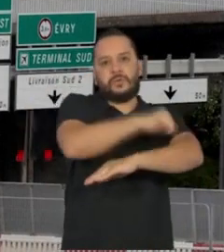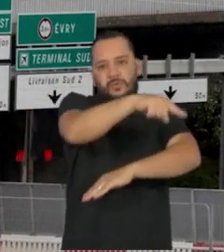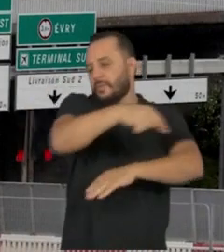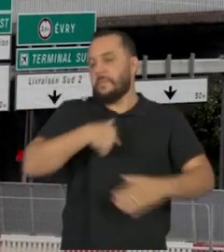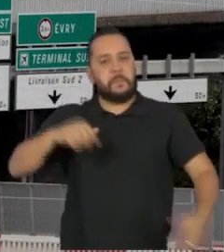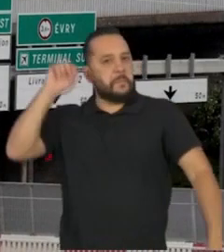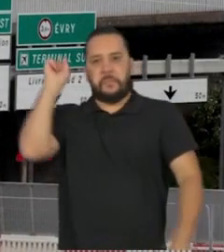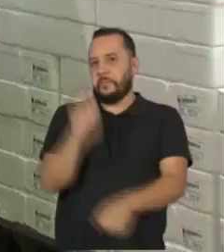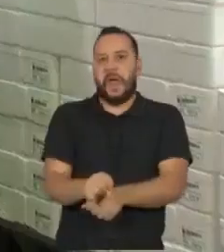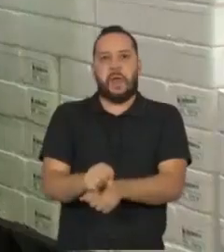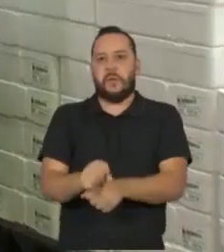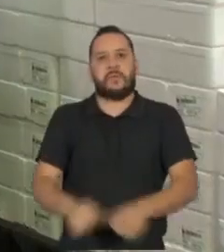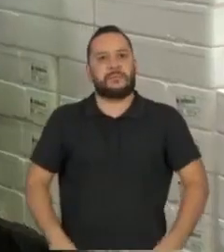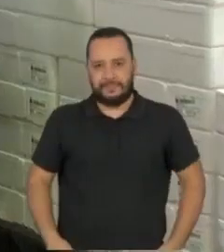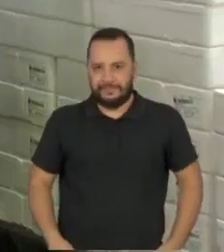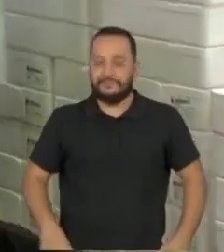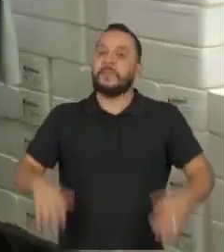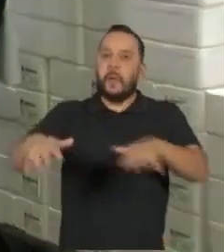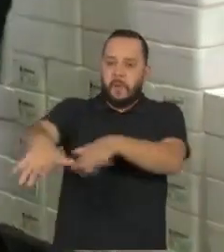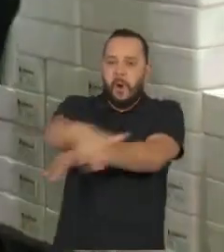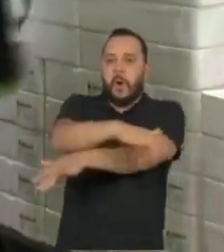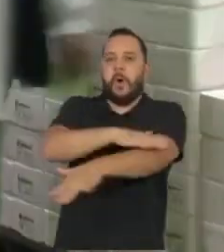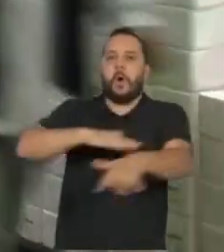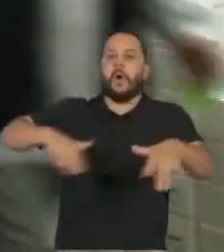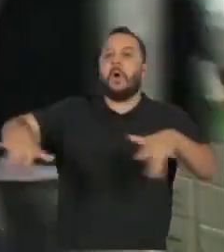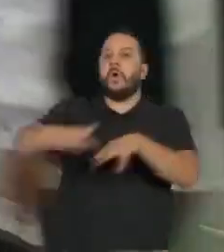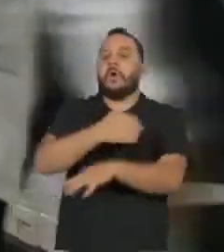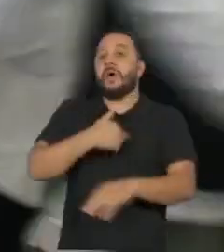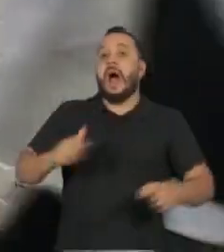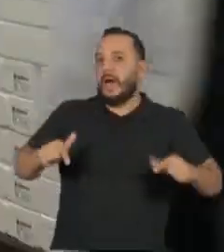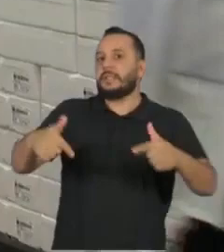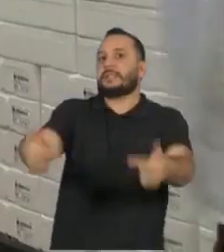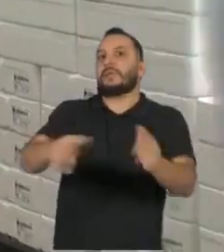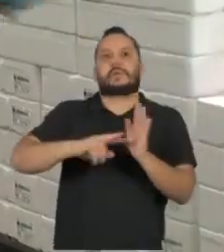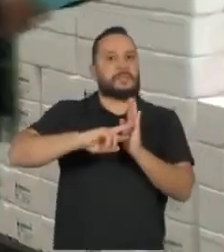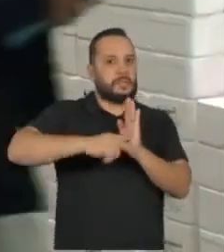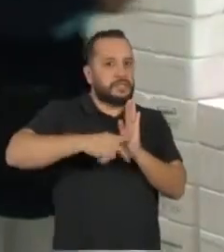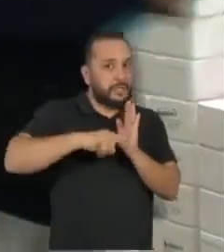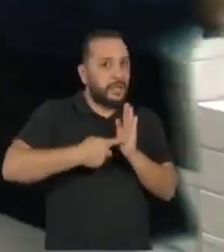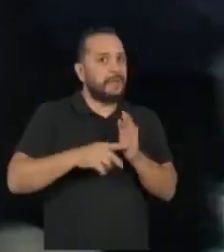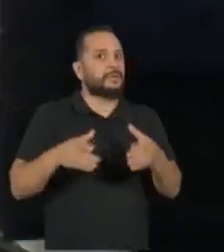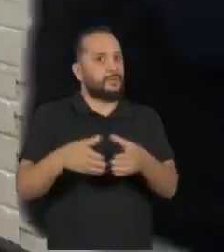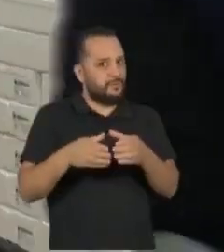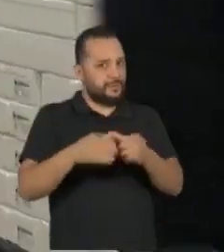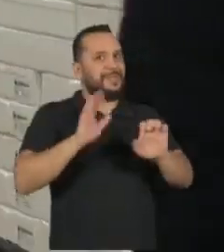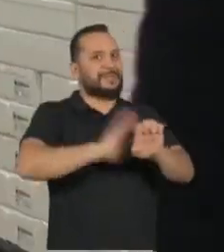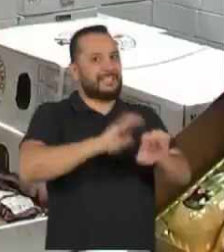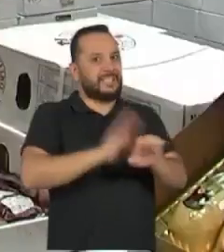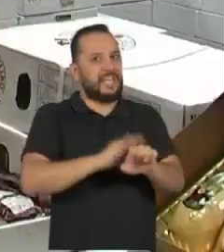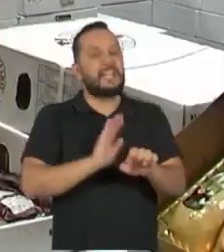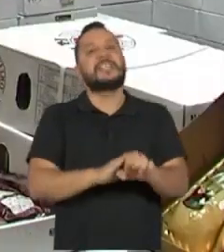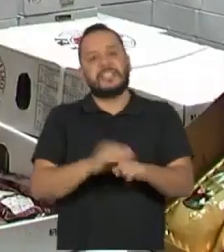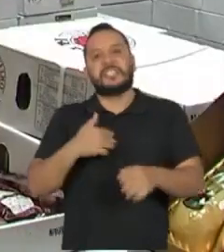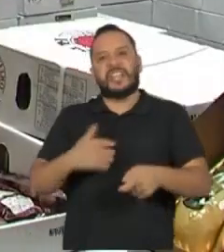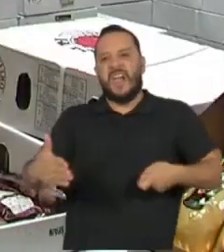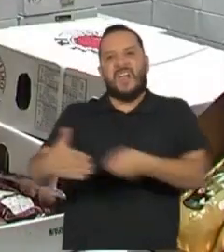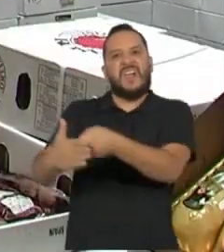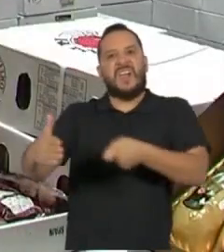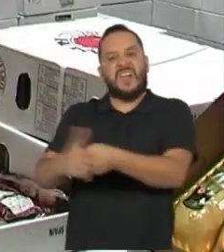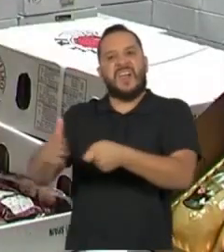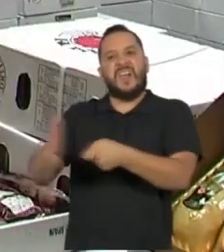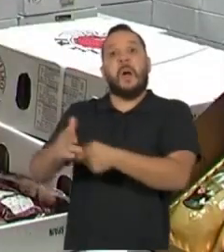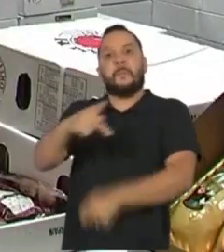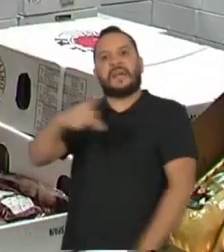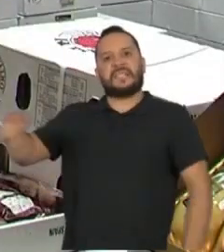da capital francesa. O protesto foi mais uma ação dos sindicatos de esquerda para forçar o presidente Emmanuel Macron